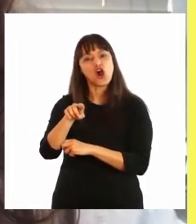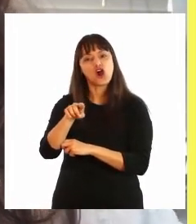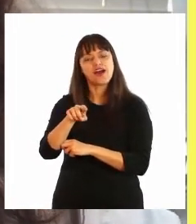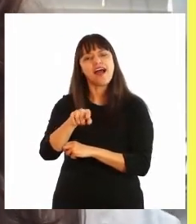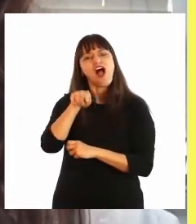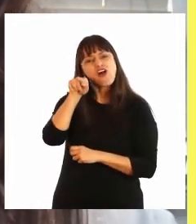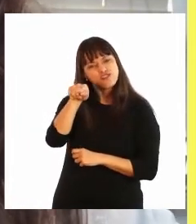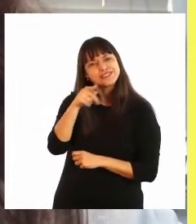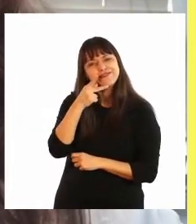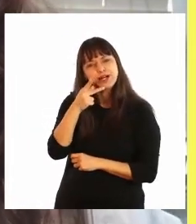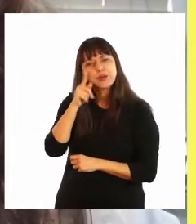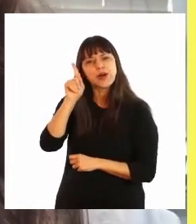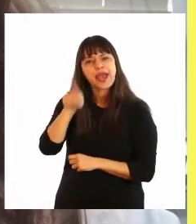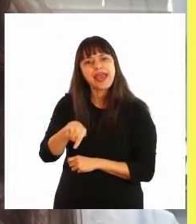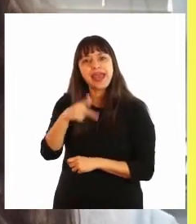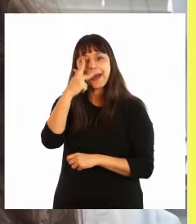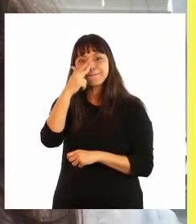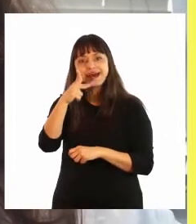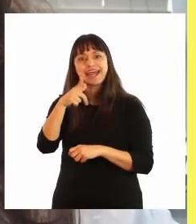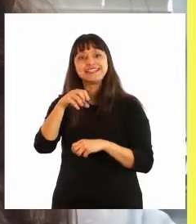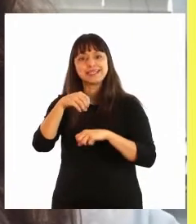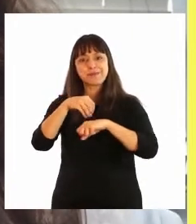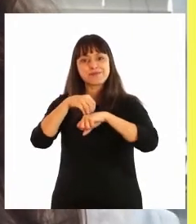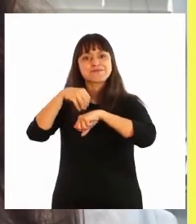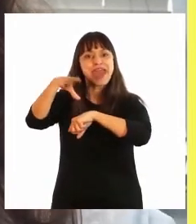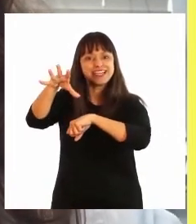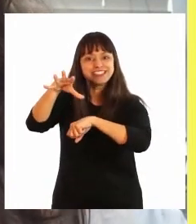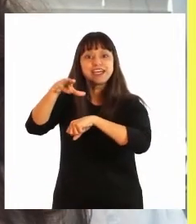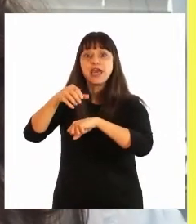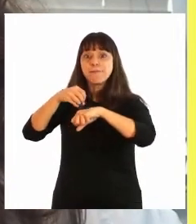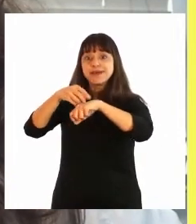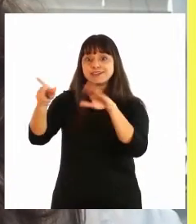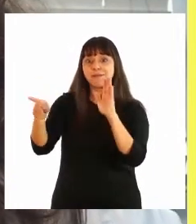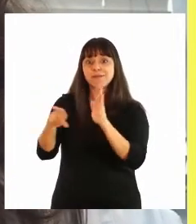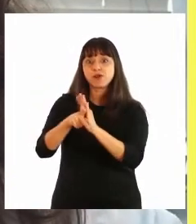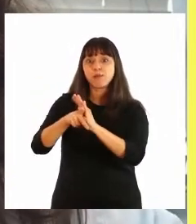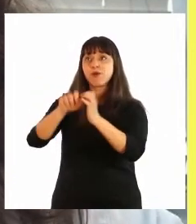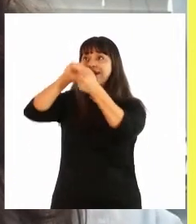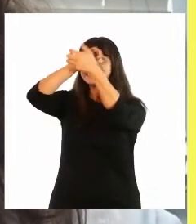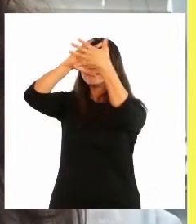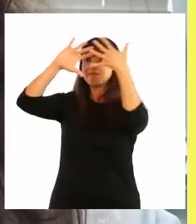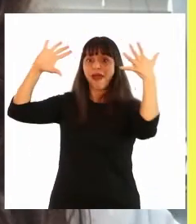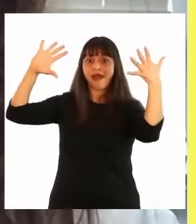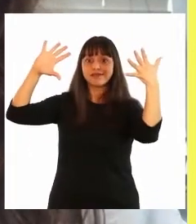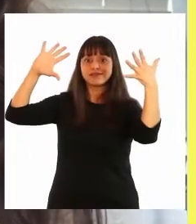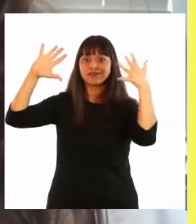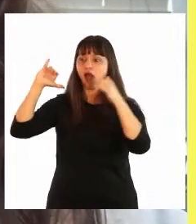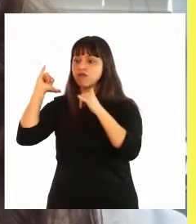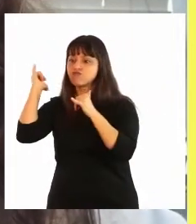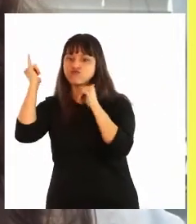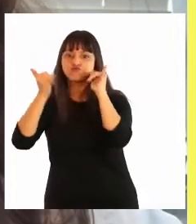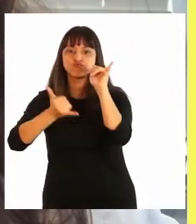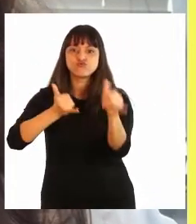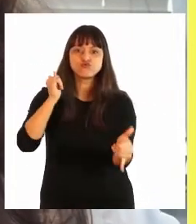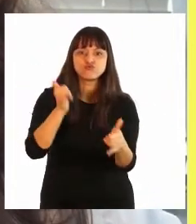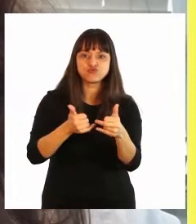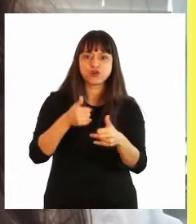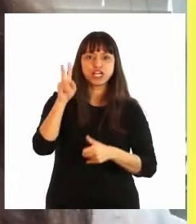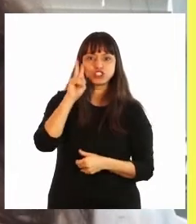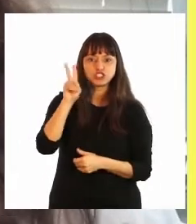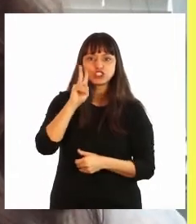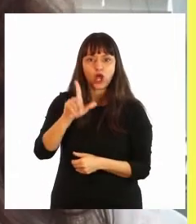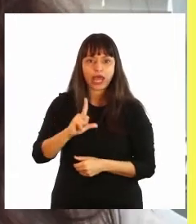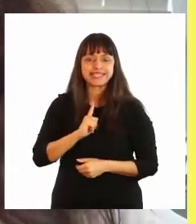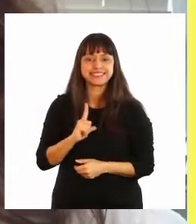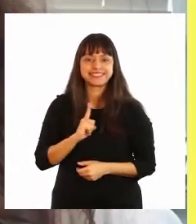até um livro que são os meteoritos mensageiros do espaço. Então, eles contam sua história. Então, quando a